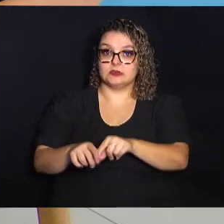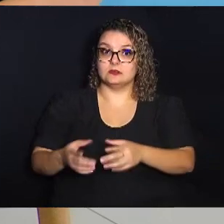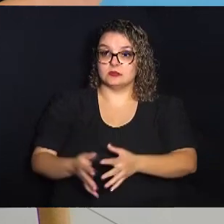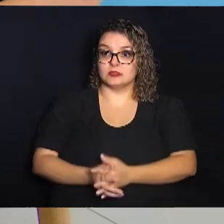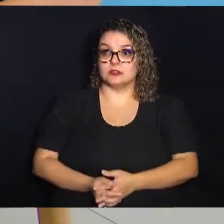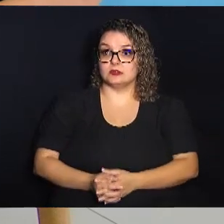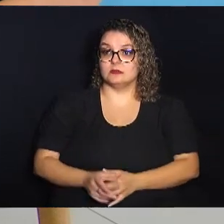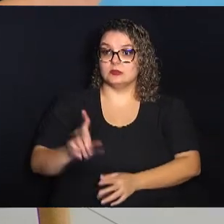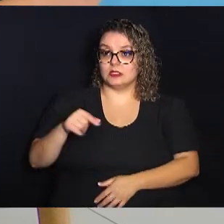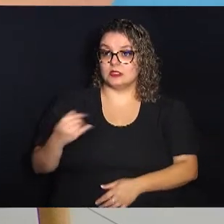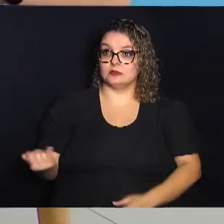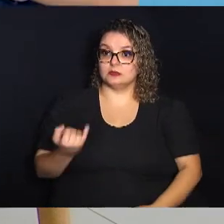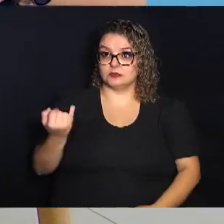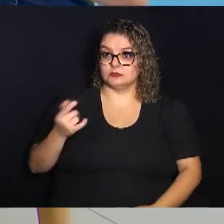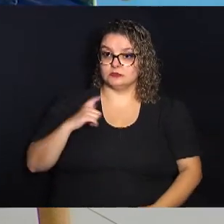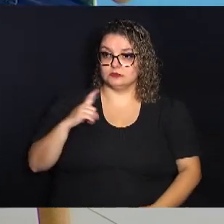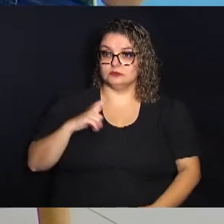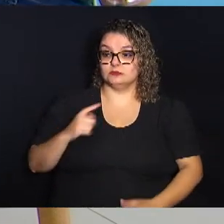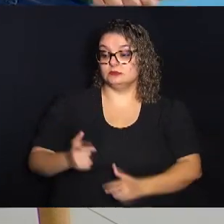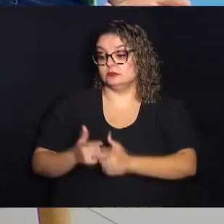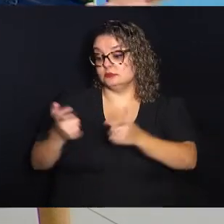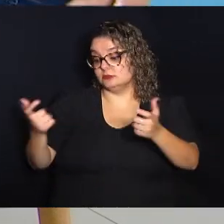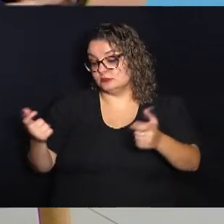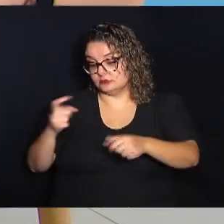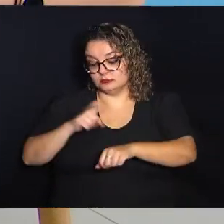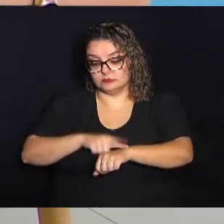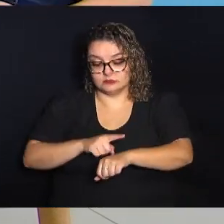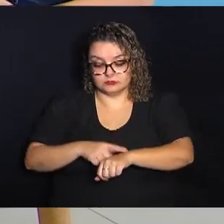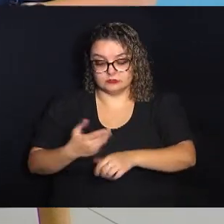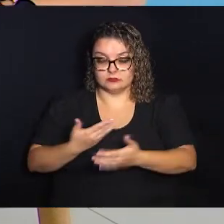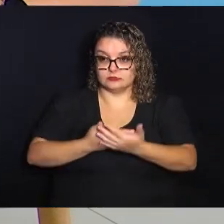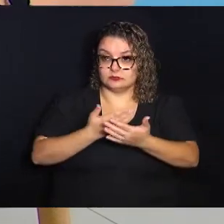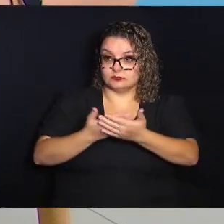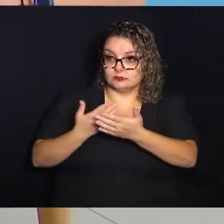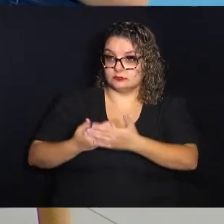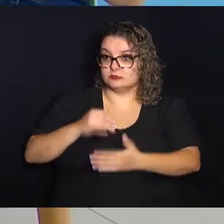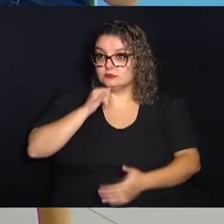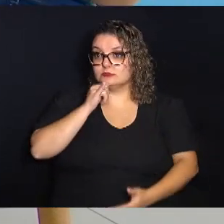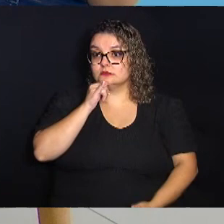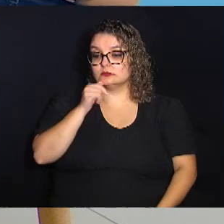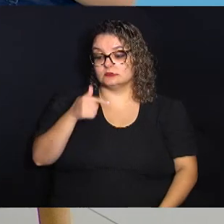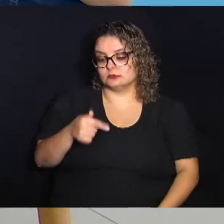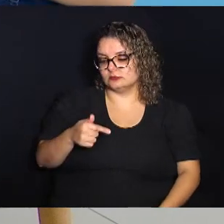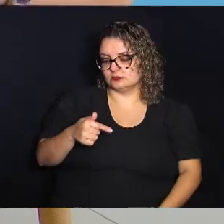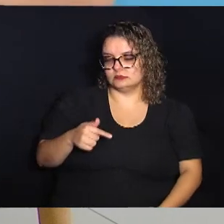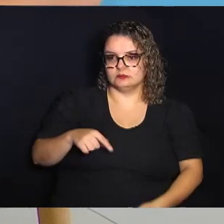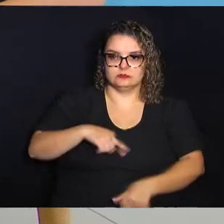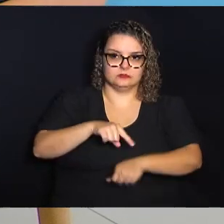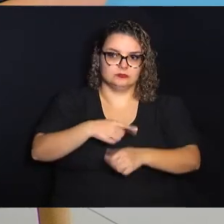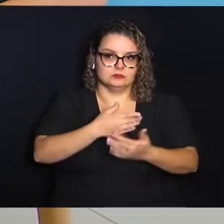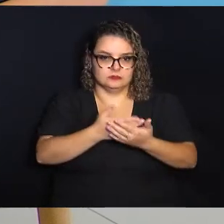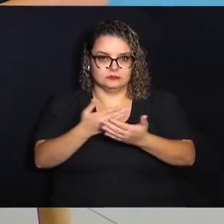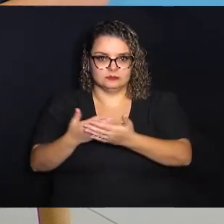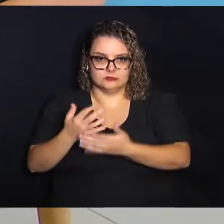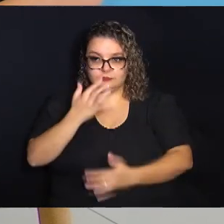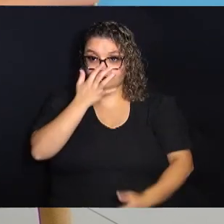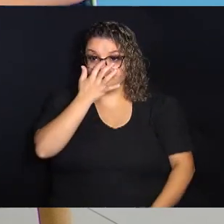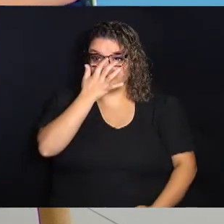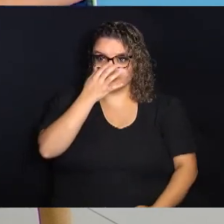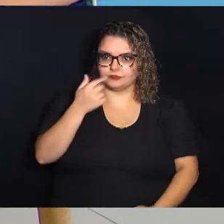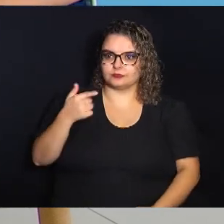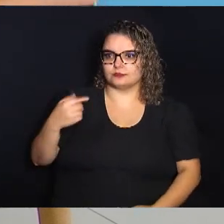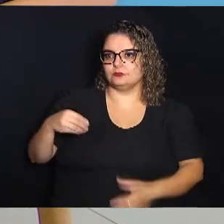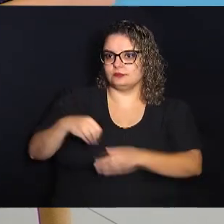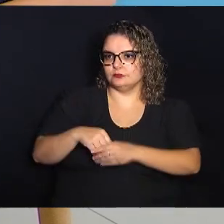também. Mas é importante que, mesmo que tenha um longo período de tempo, né, estudando, por exemplo, 7 horas que eu vou passar estudando, dentro